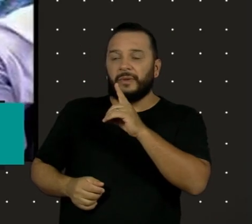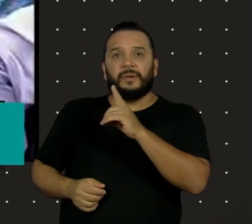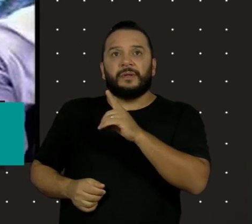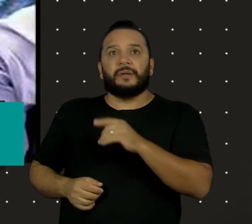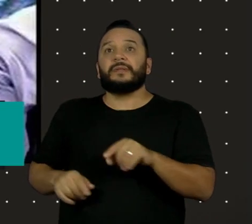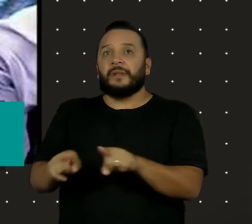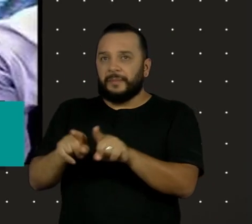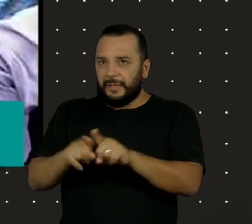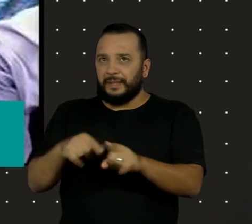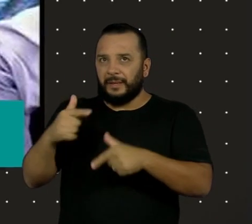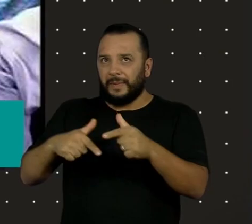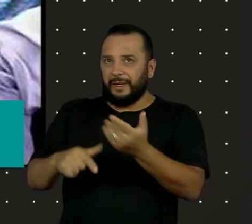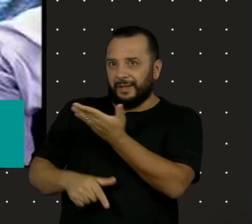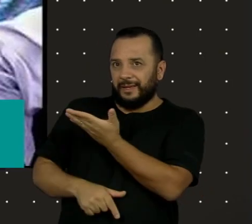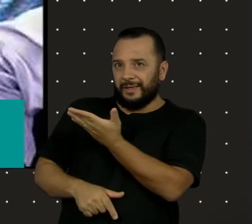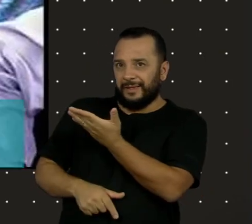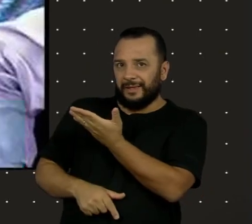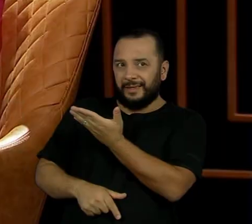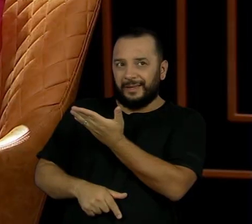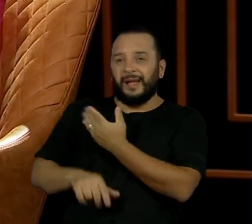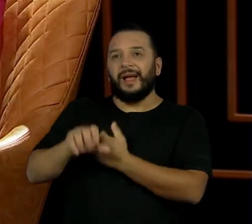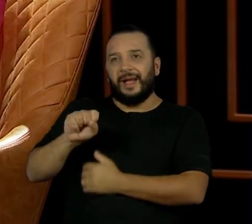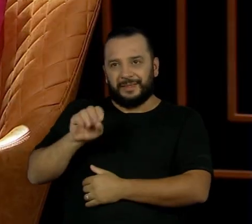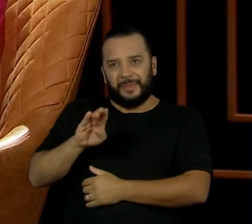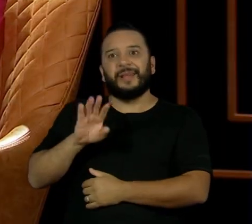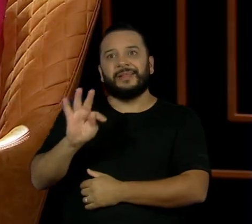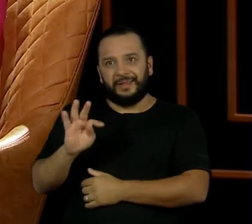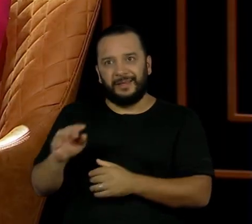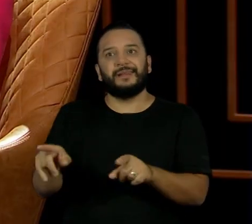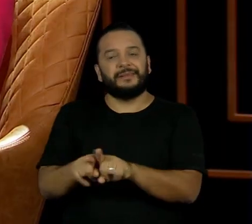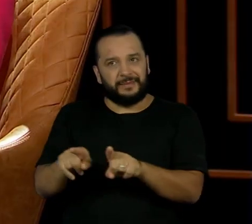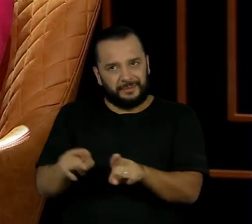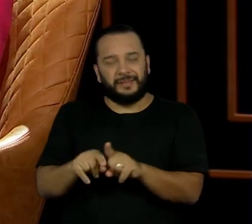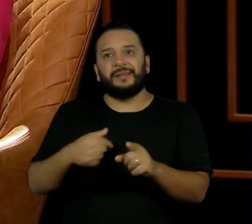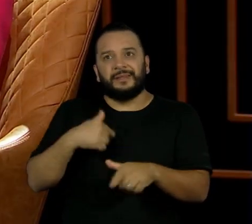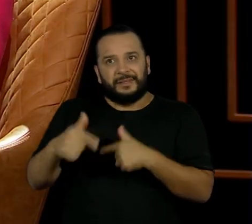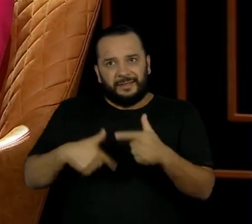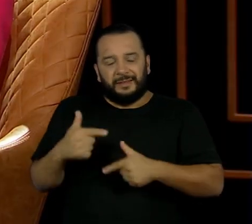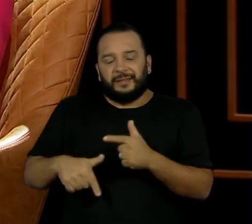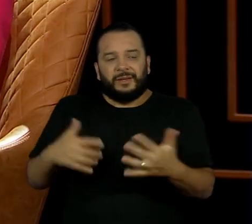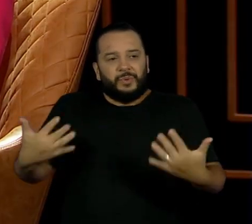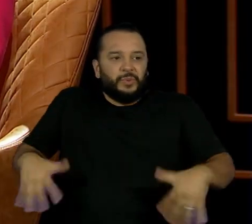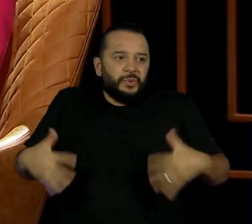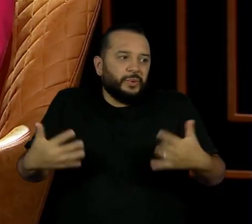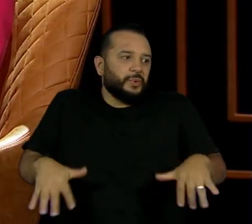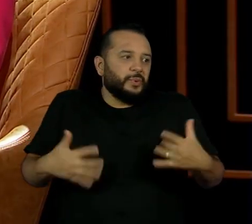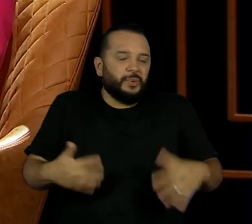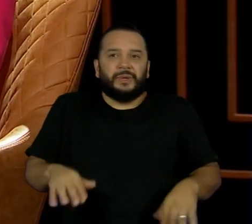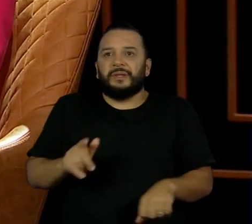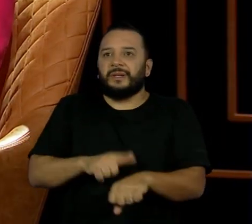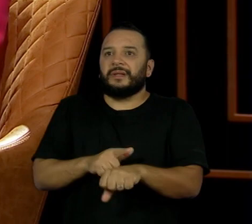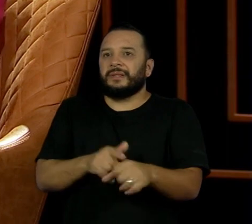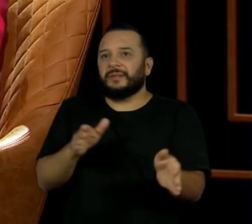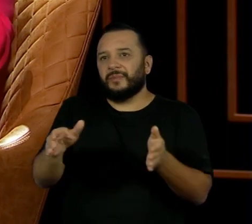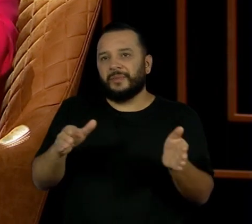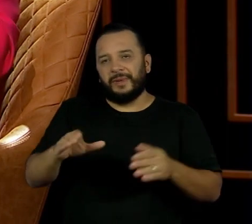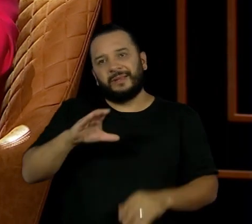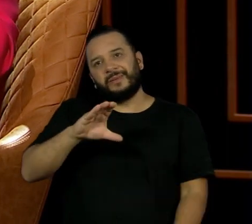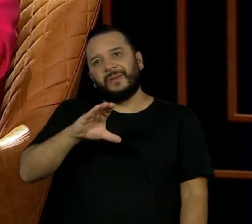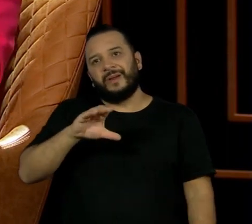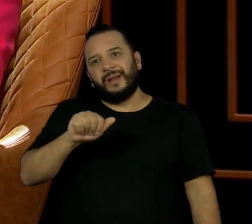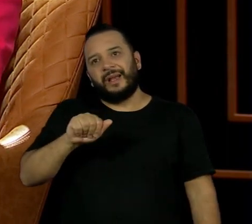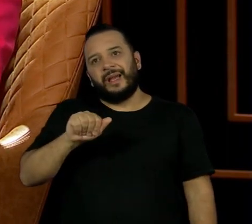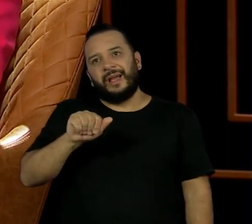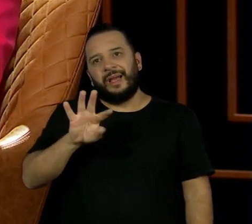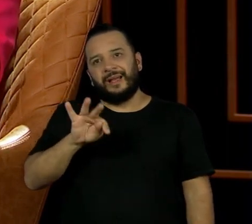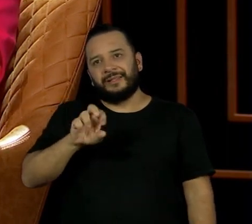E fazendo shows. E esse momento Cats me enriqueceu de uma maneira que soma no meu canto